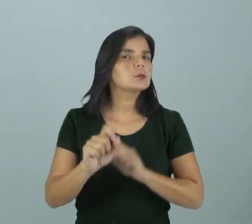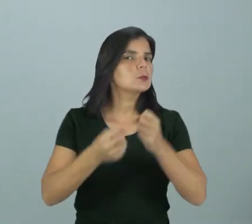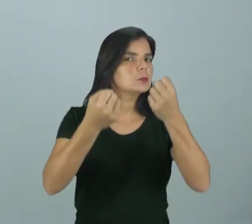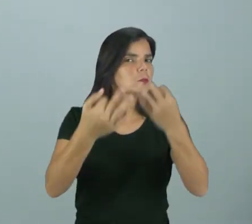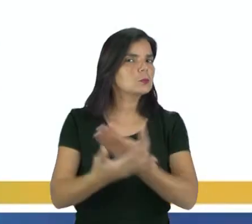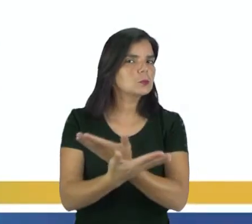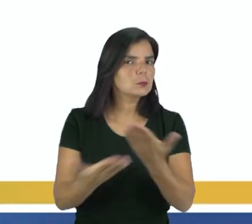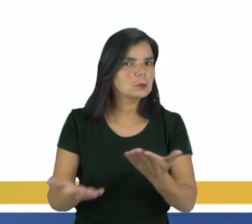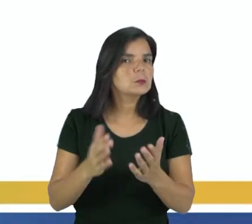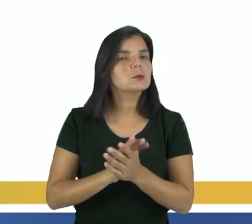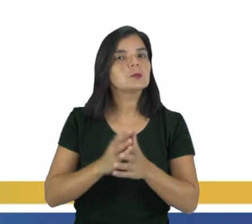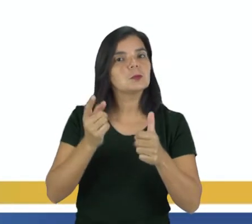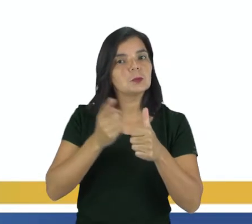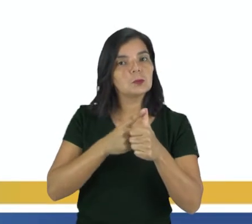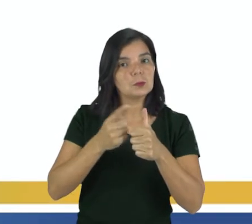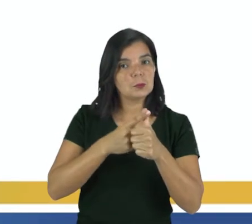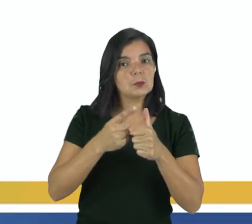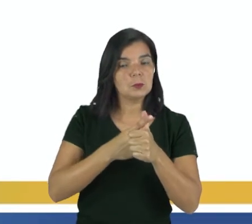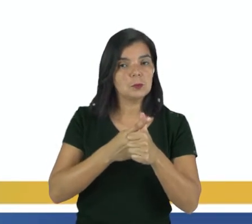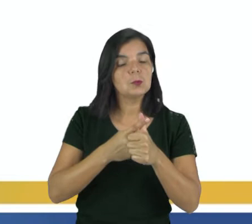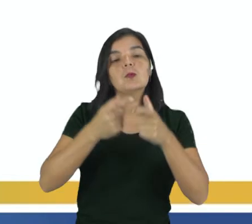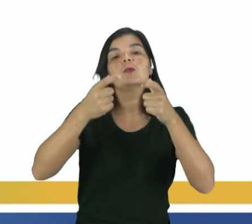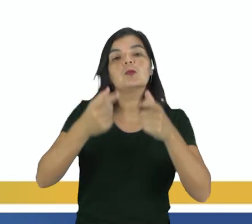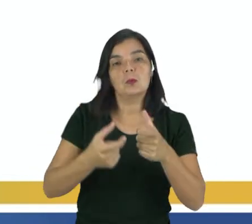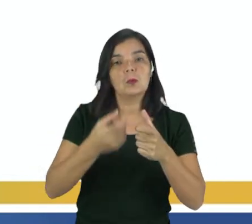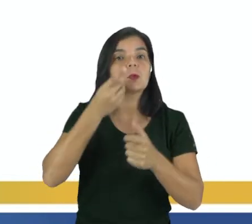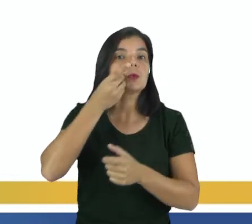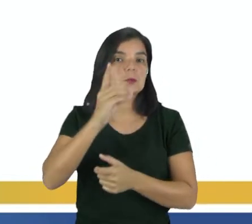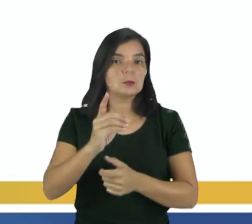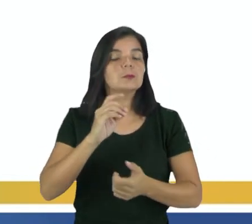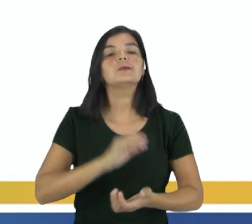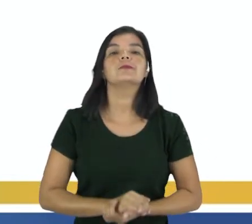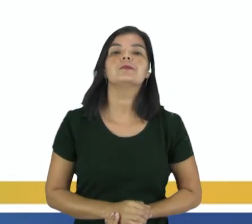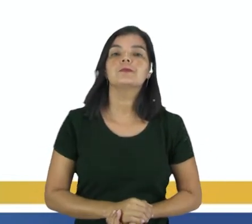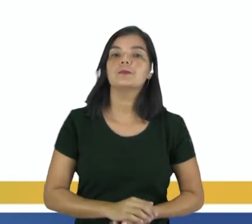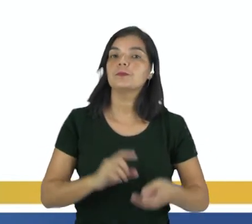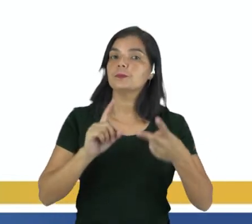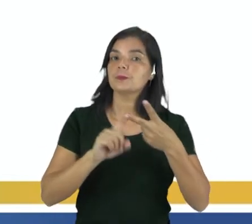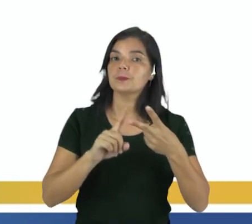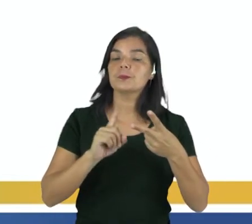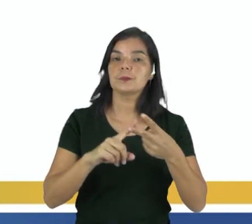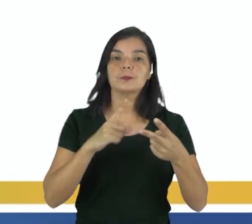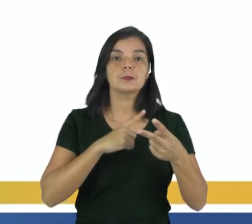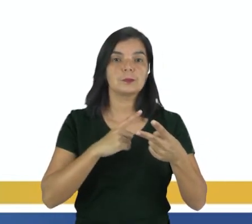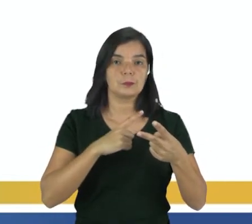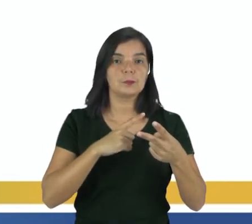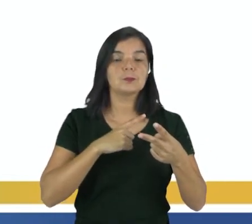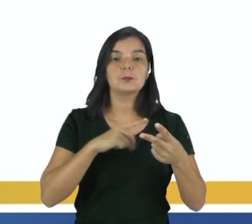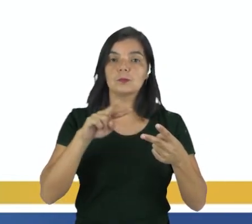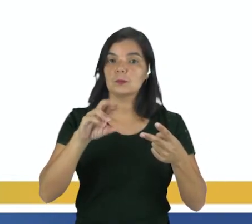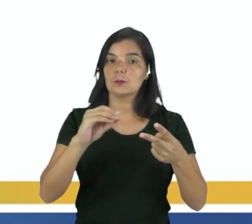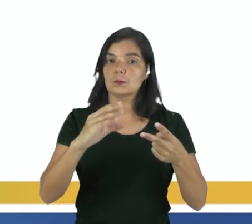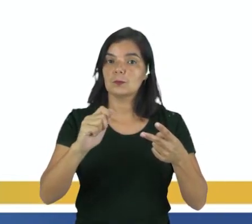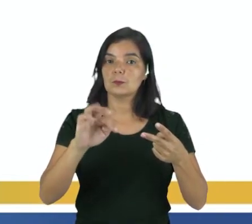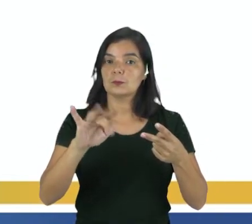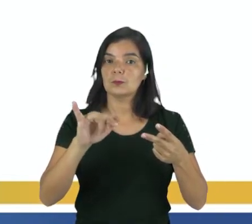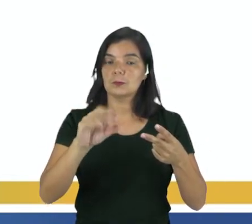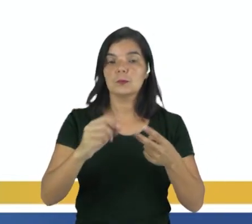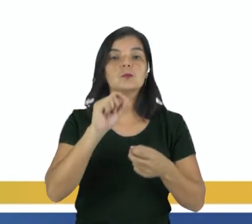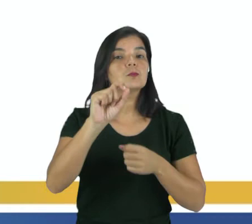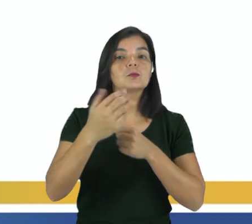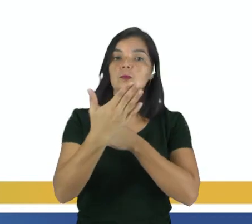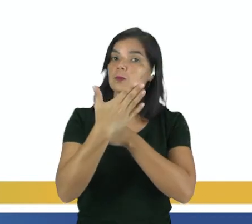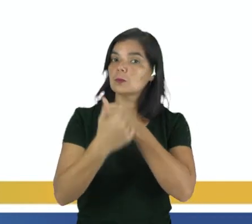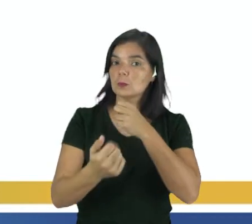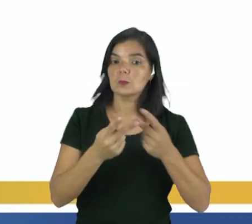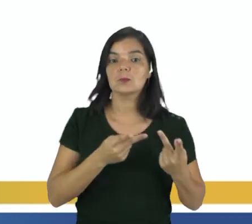falei para vocês. Na primeira linha, local e data. Segunda linha, temos o vocativo, a forma como você